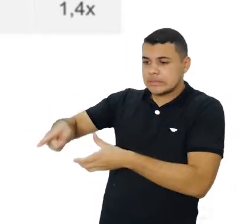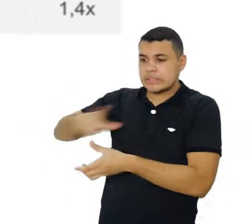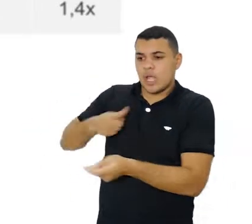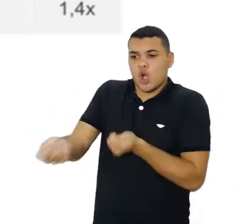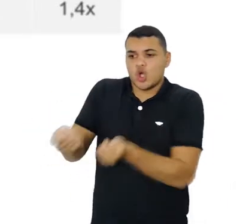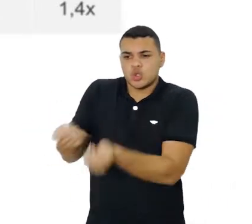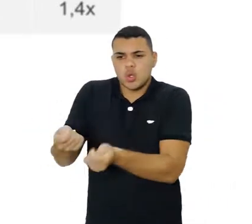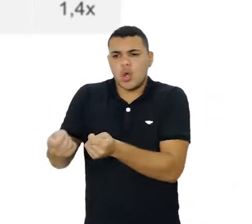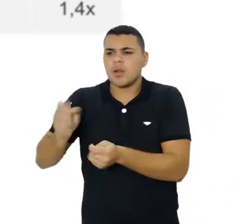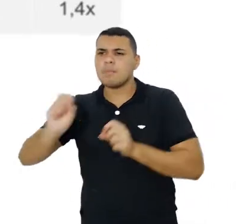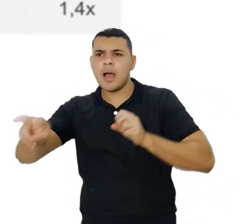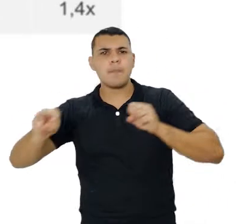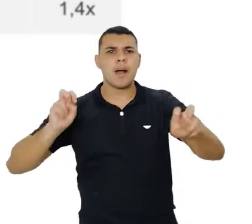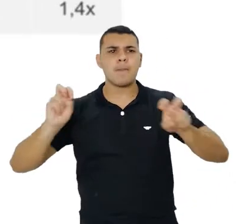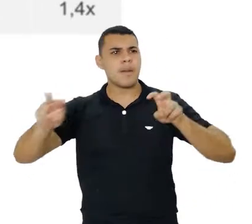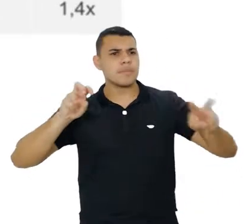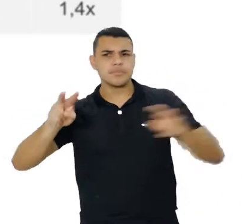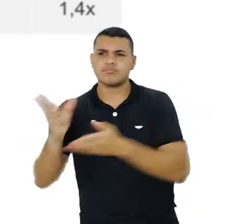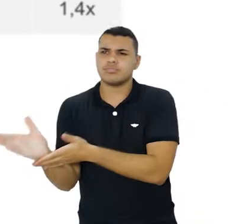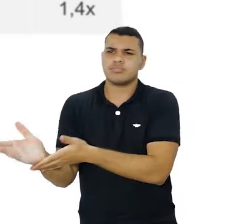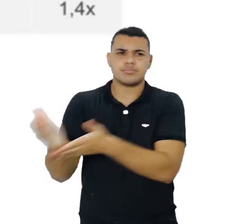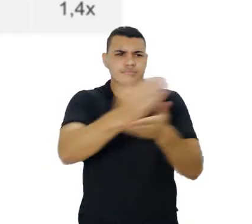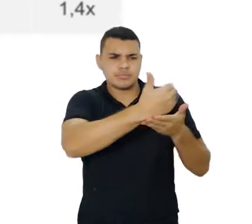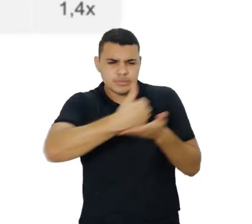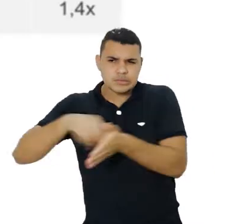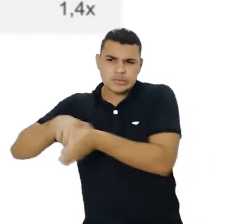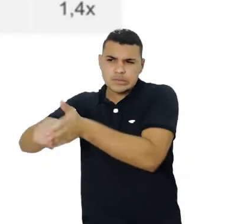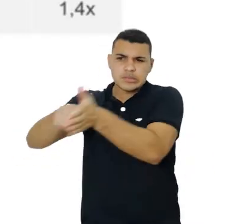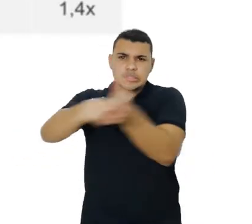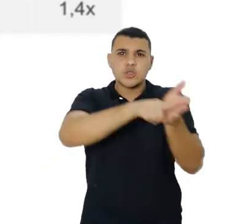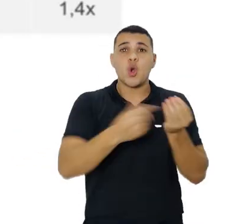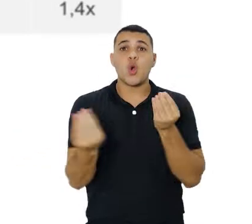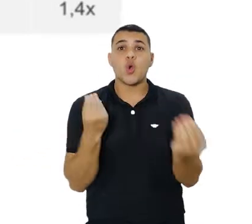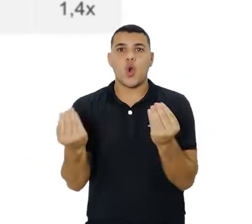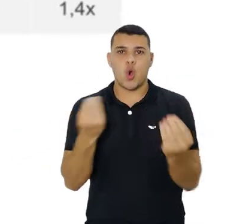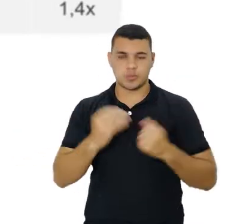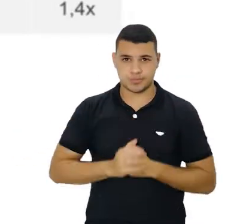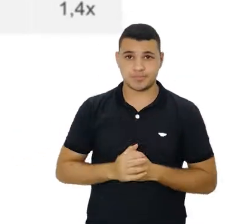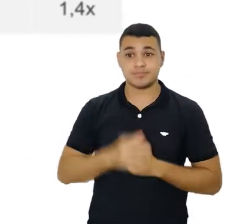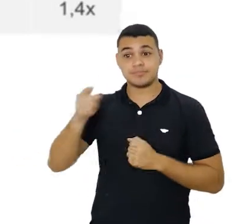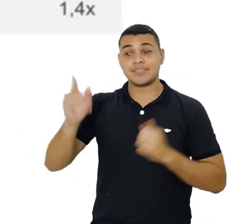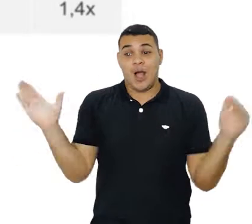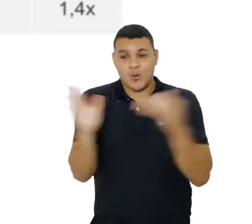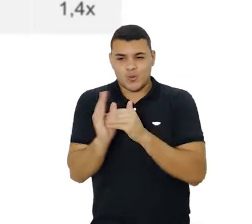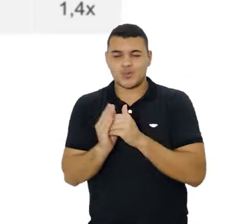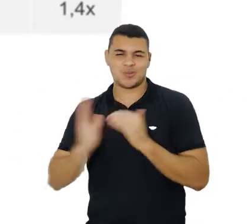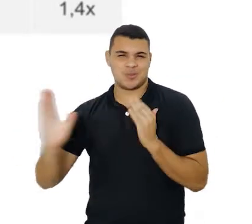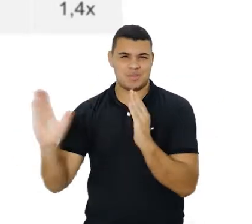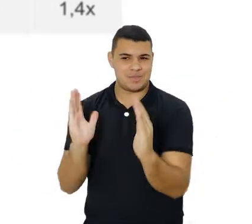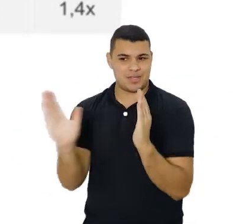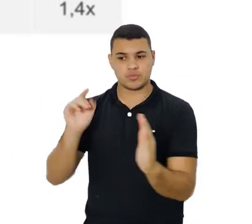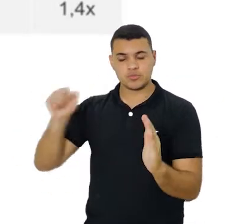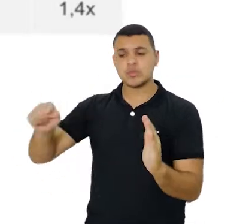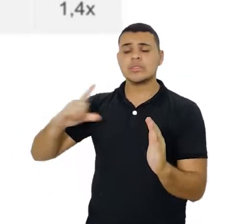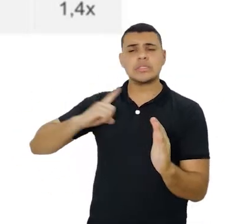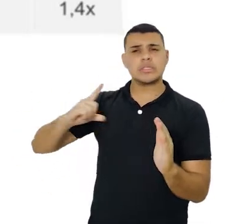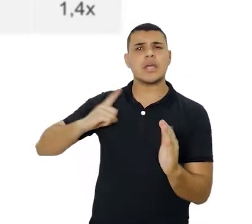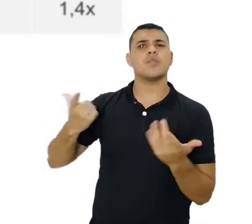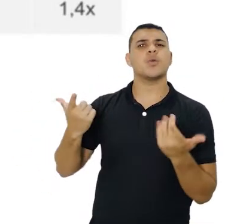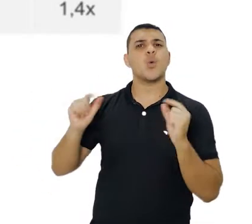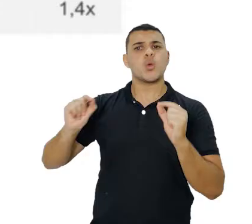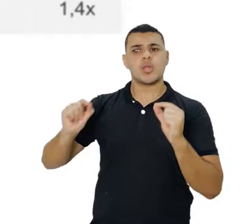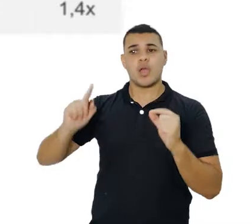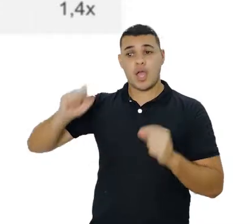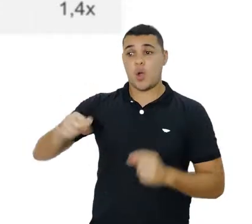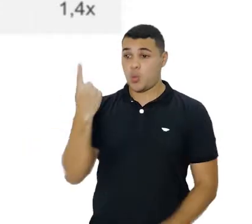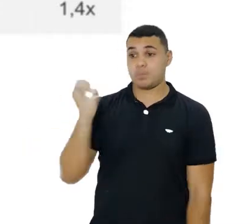estudo, tá, ela vem aumentando, né, sendo que na última fase, mais recentemente, ela